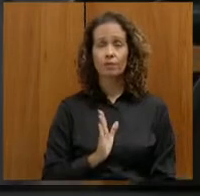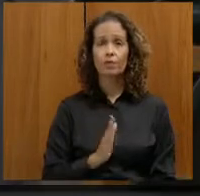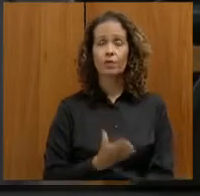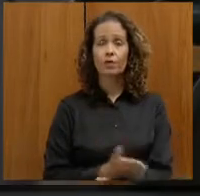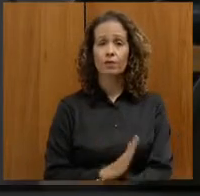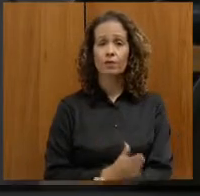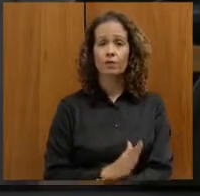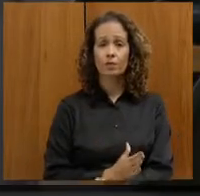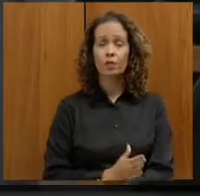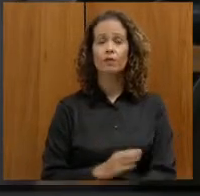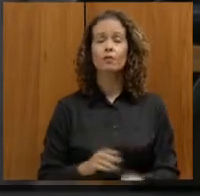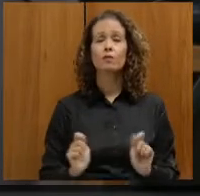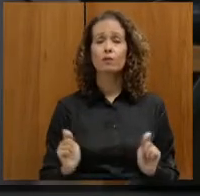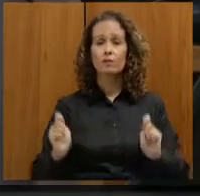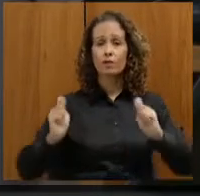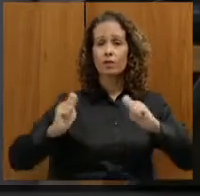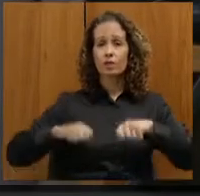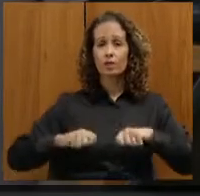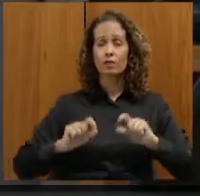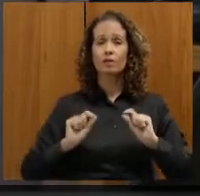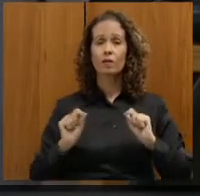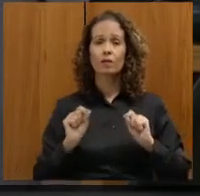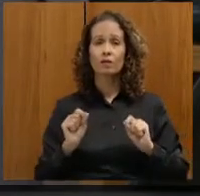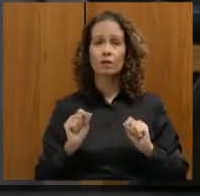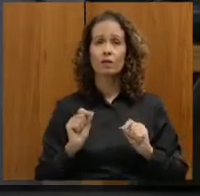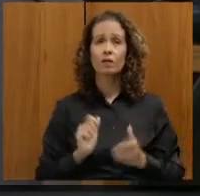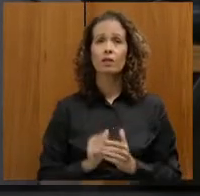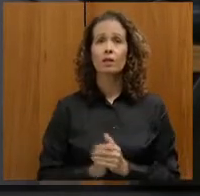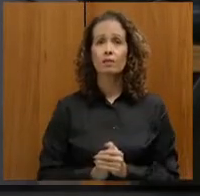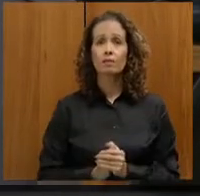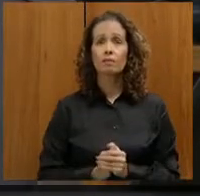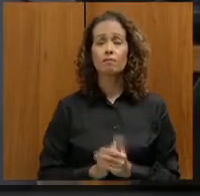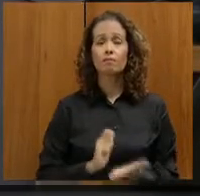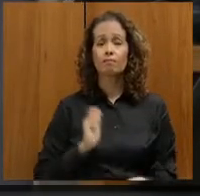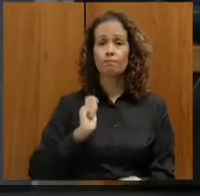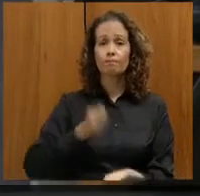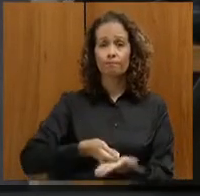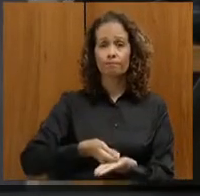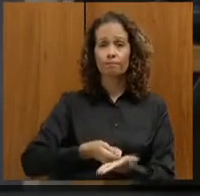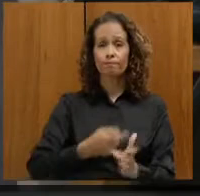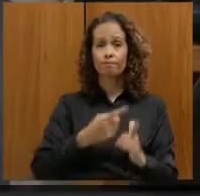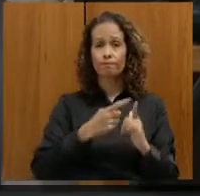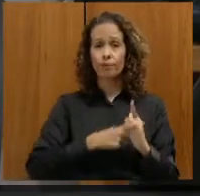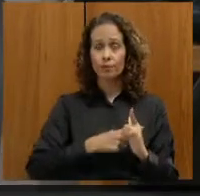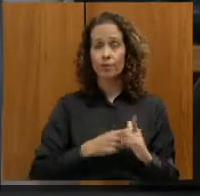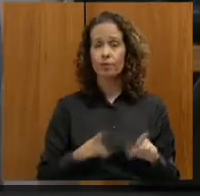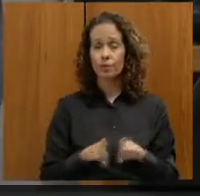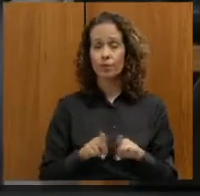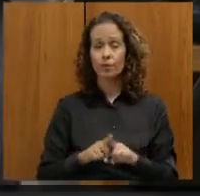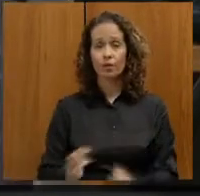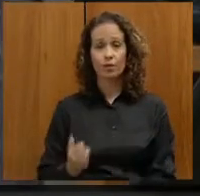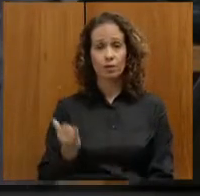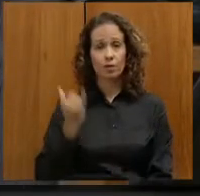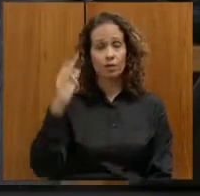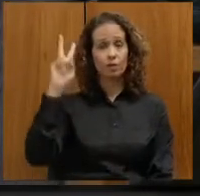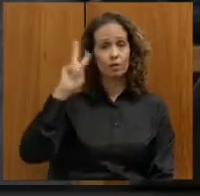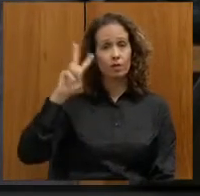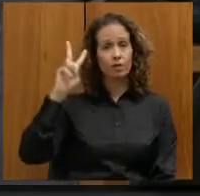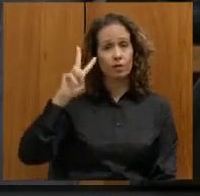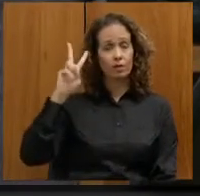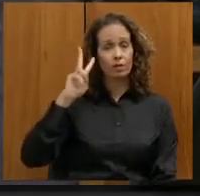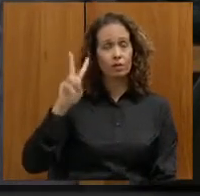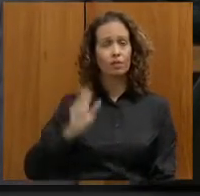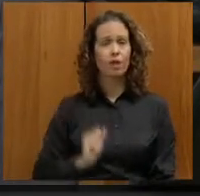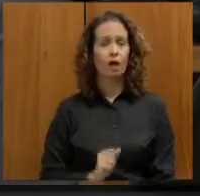exercício suficiente para quitar mais um exercício da dívida cabe lembrar que a previsão para